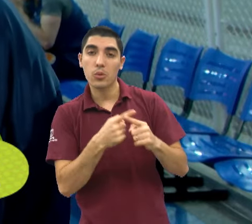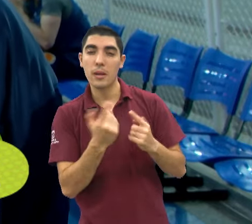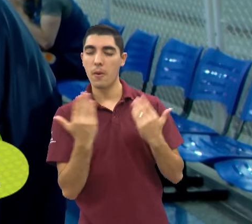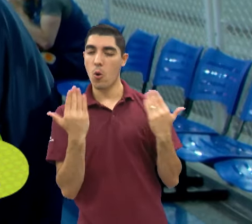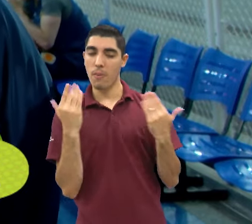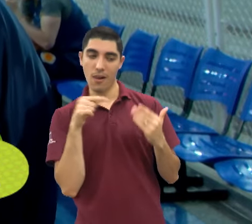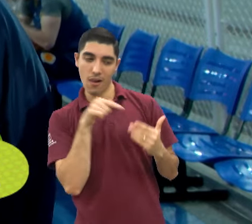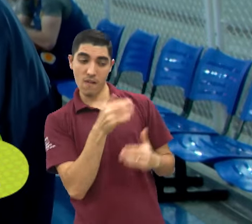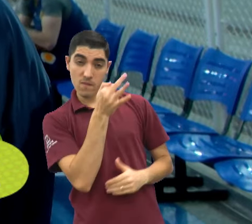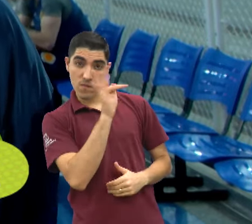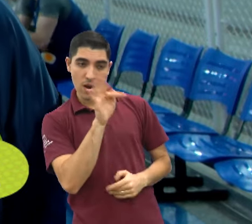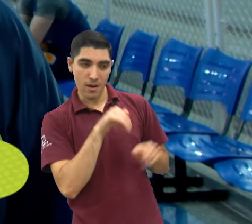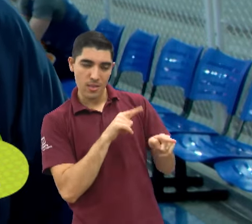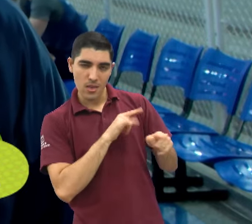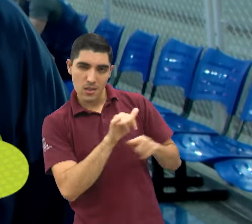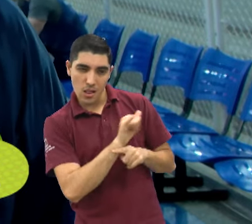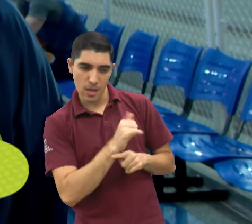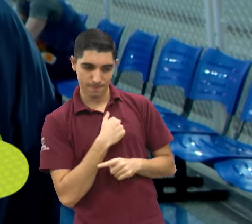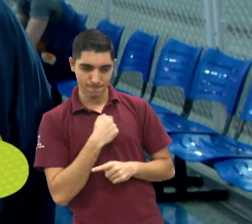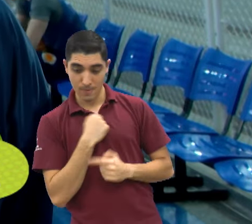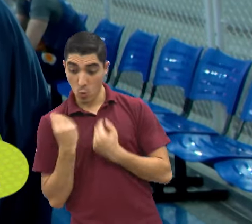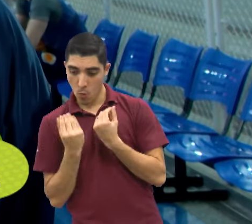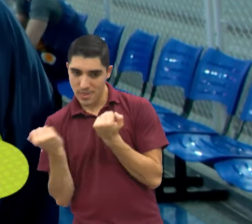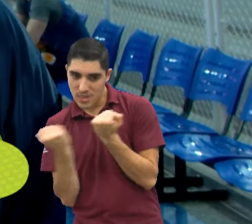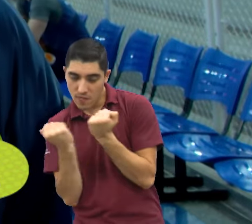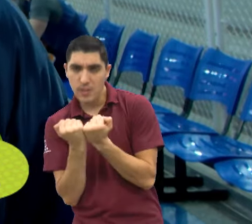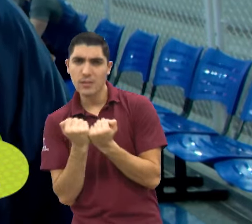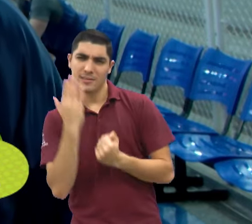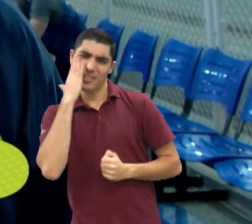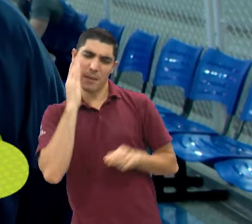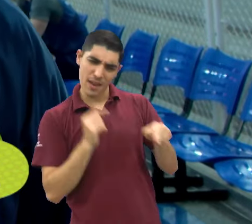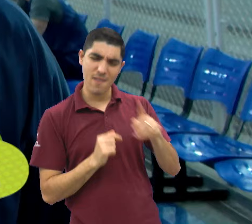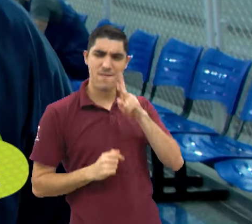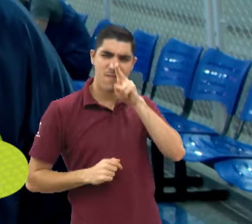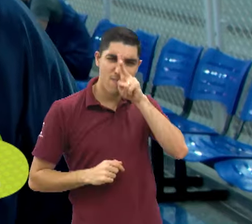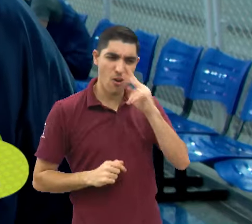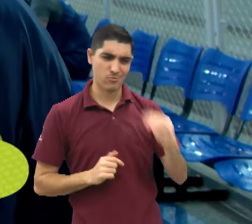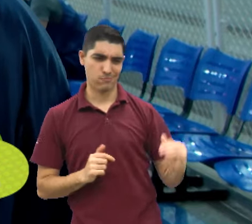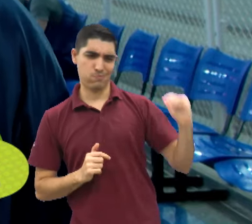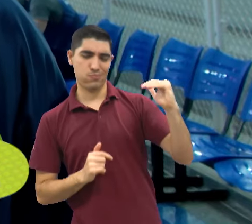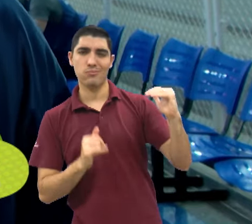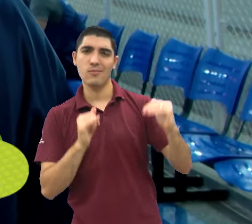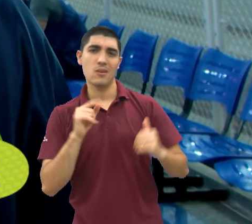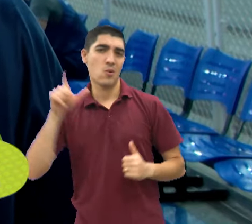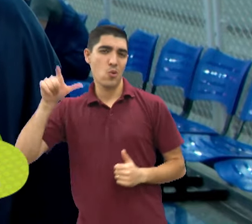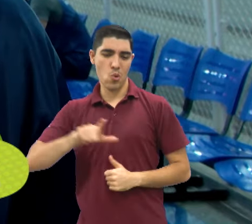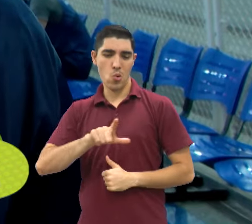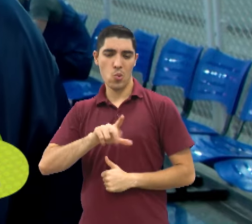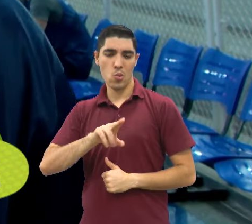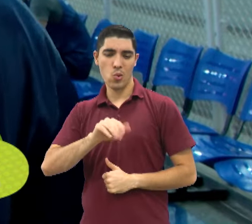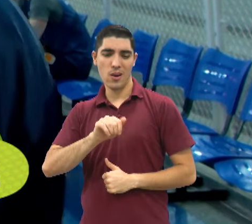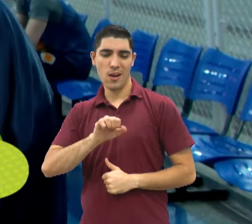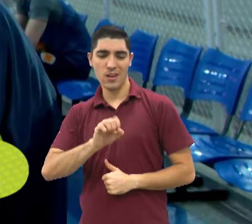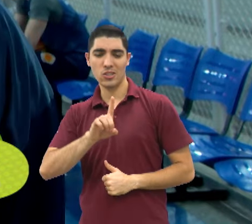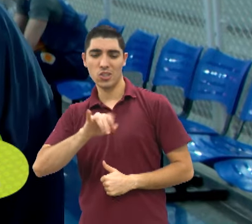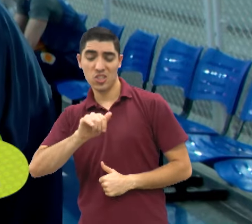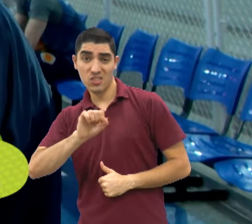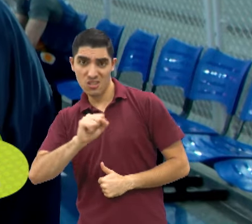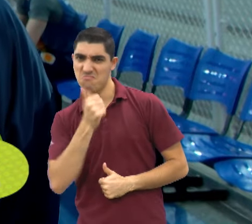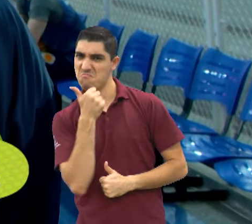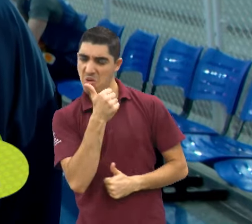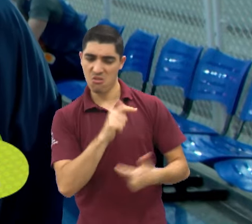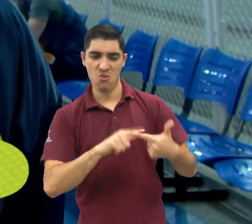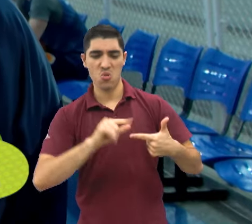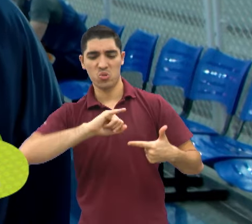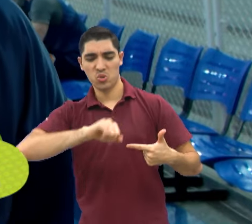É claro que a qualidade individual deles é muito alta, né? O Lucas Dias tem vários improvisos, o Jorginho também, jogador de seleção